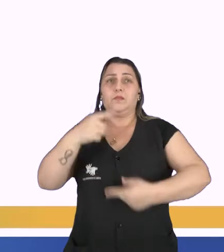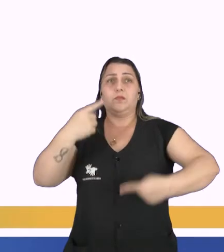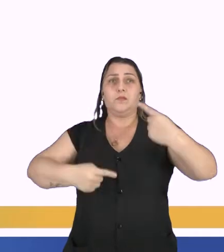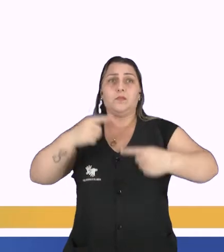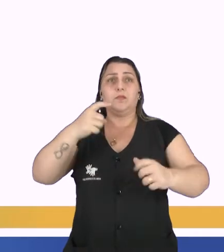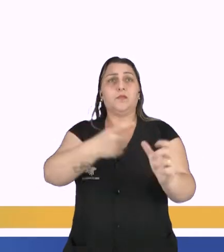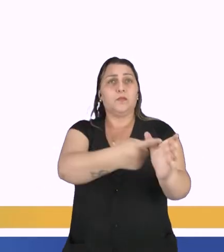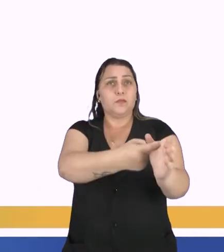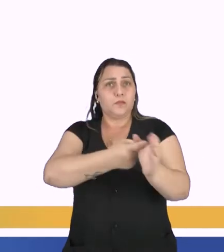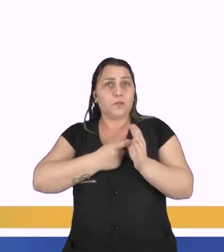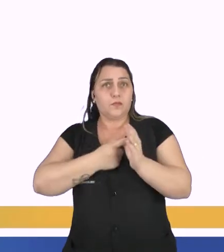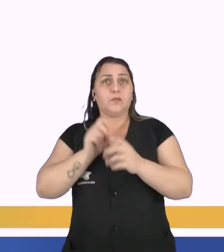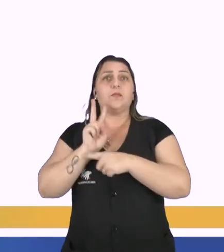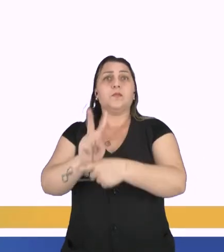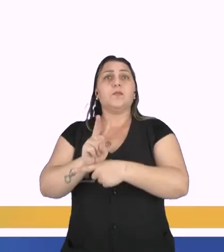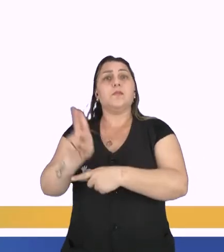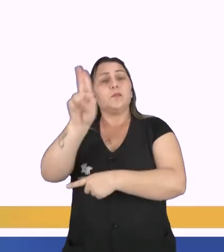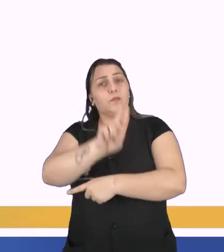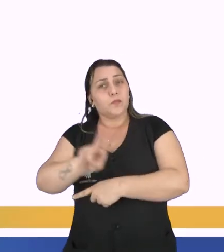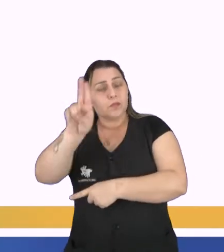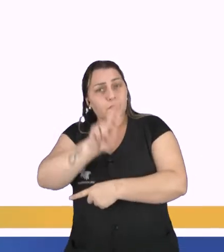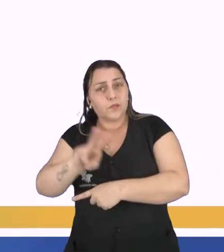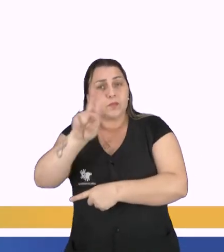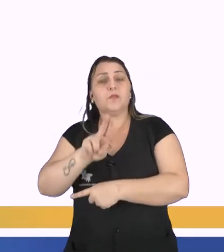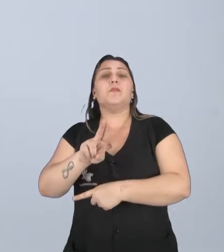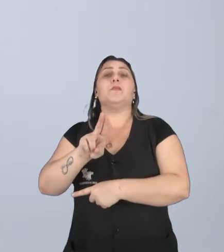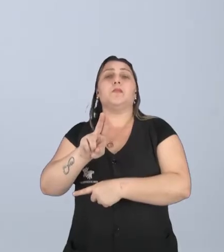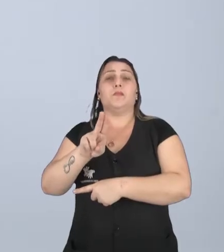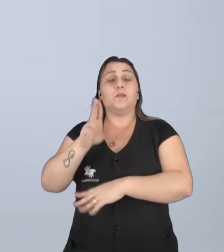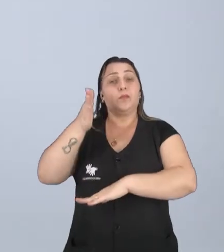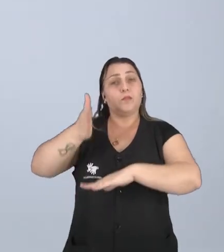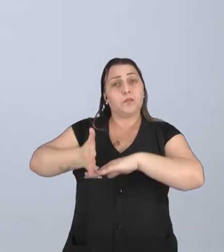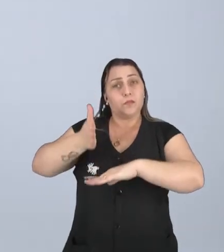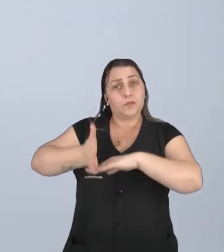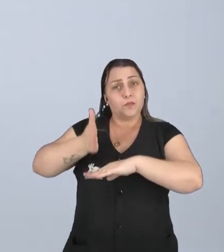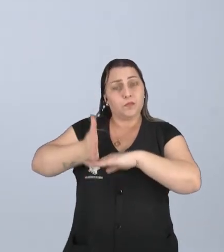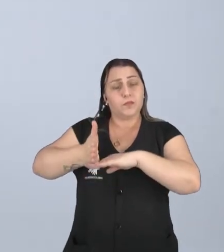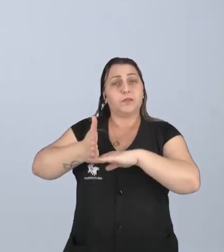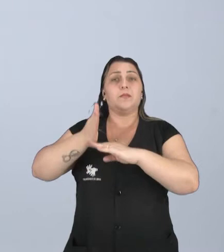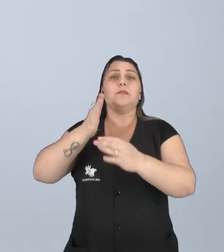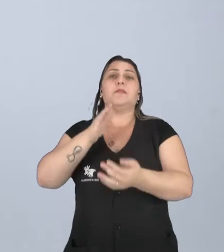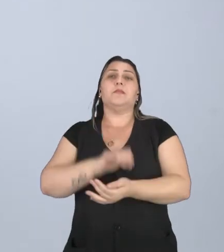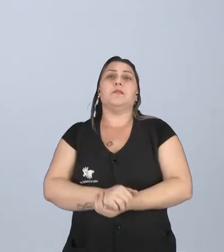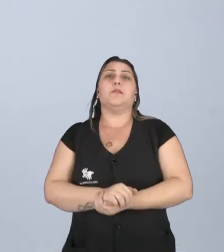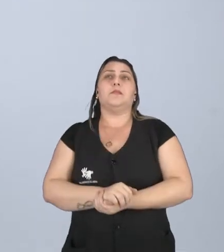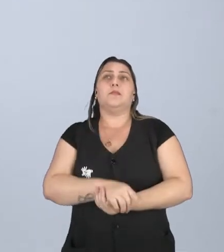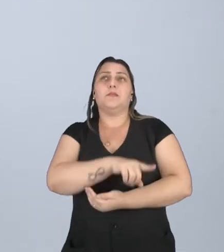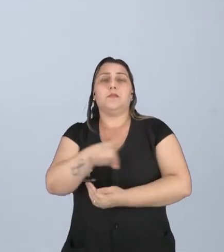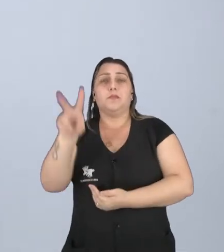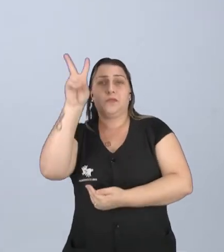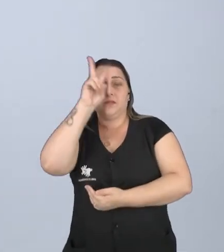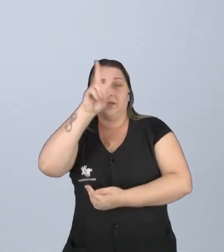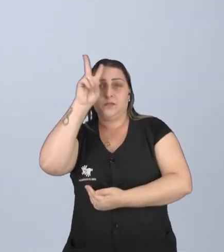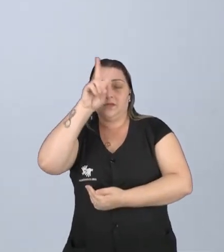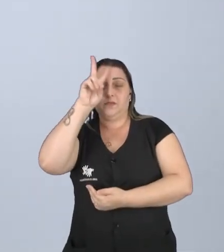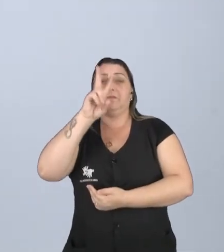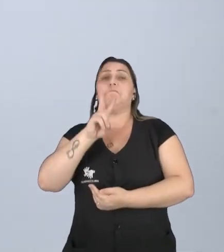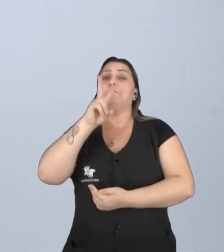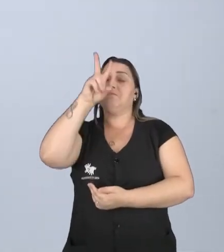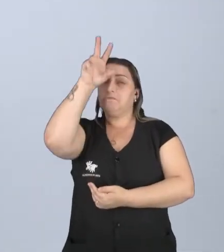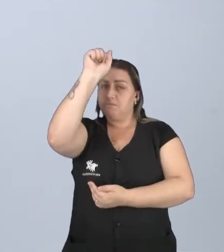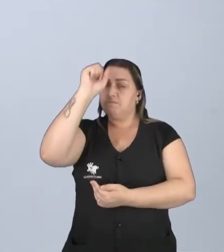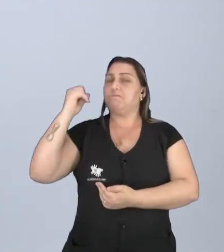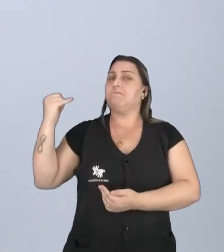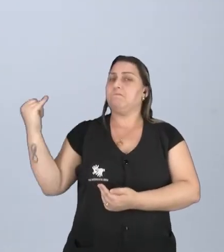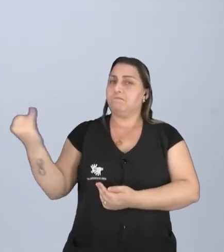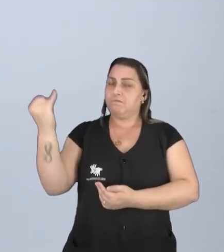a suspensão temporária do uso do poder moderador, pessoal. Esse poder moderador, não sei se vocês lembram, mas é um poder